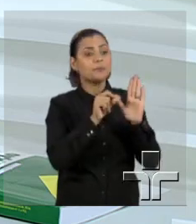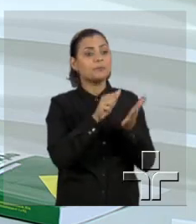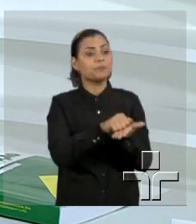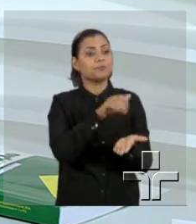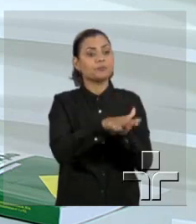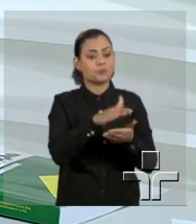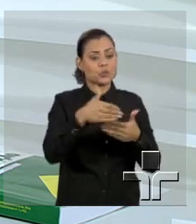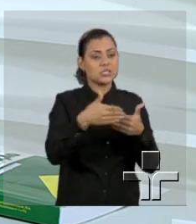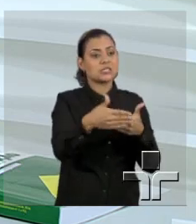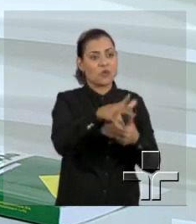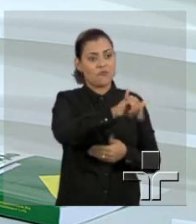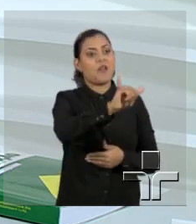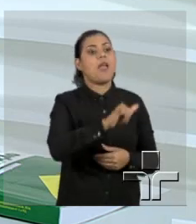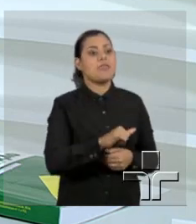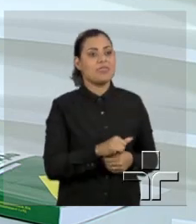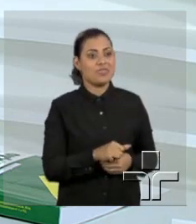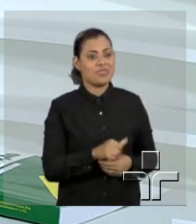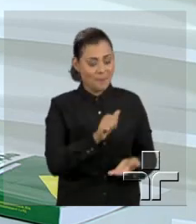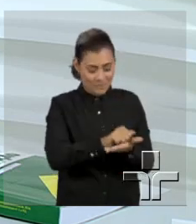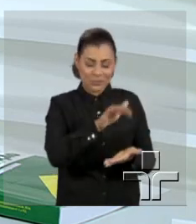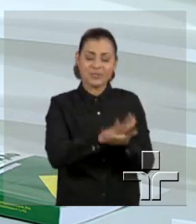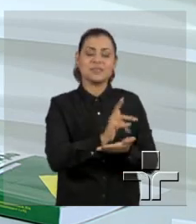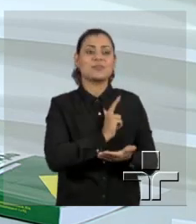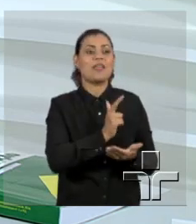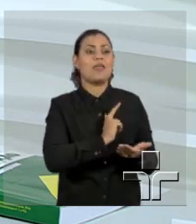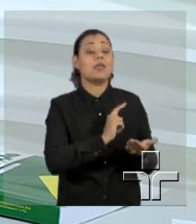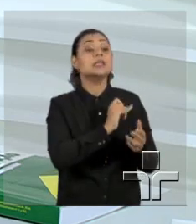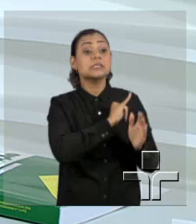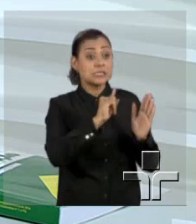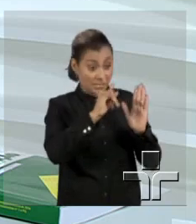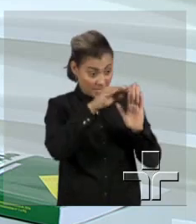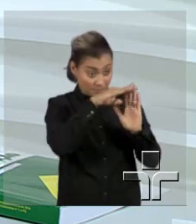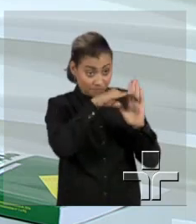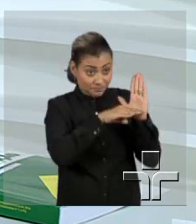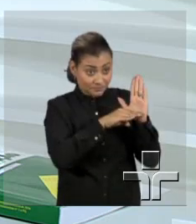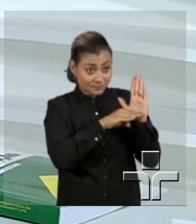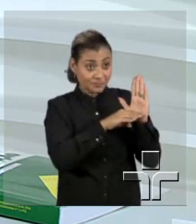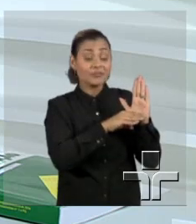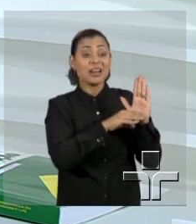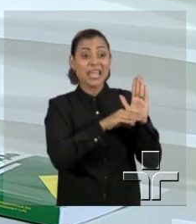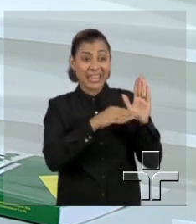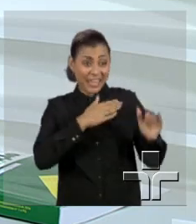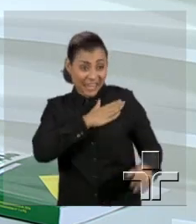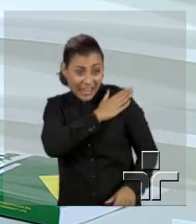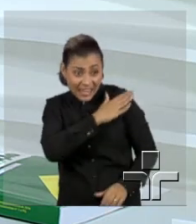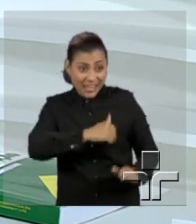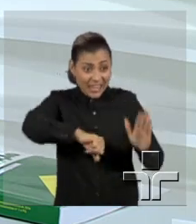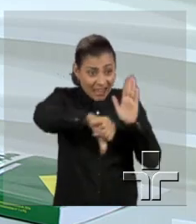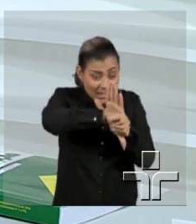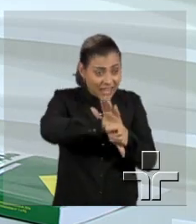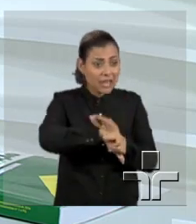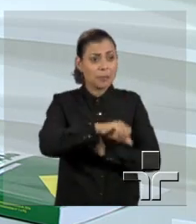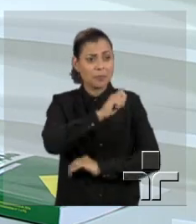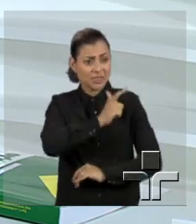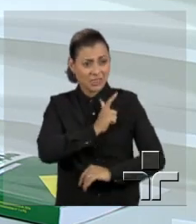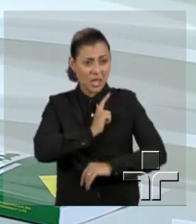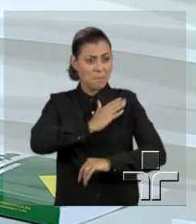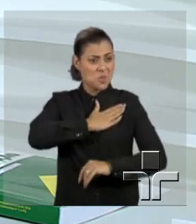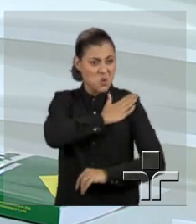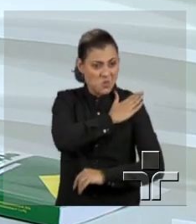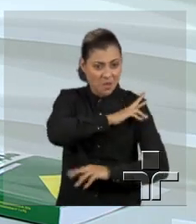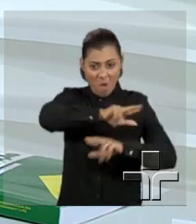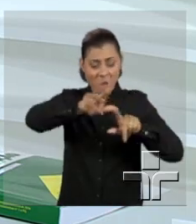olha o comando da Constituição, a lei punirá qualquer discriminação atentatória dos direitos